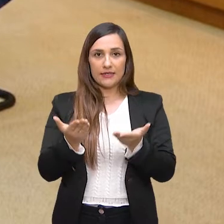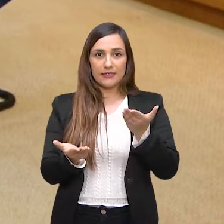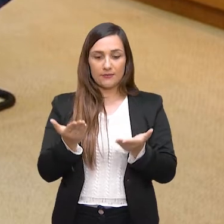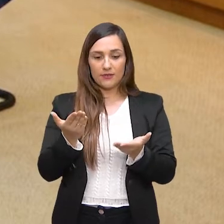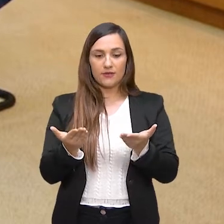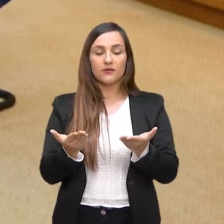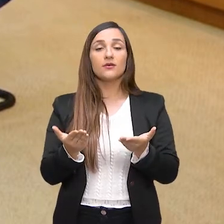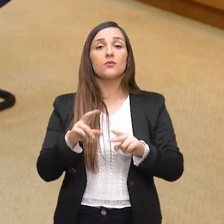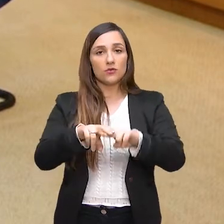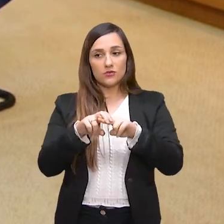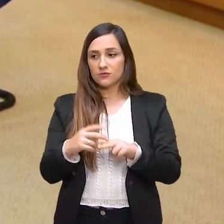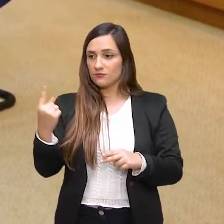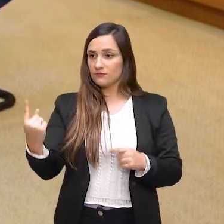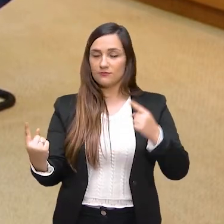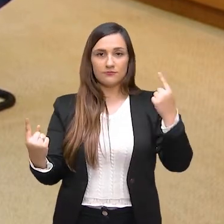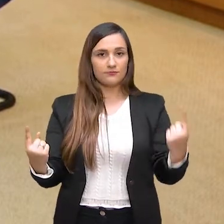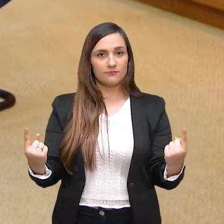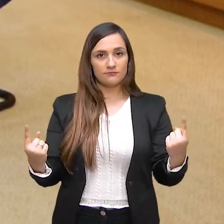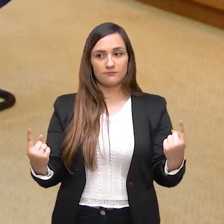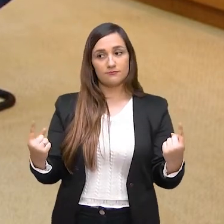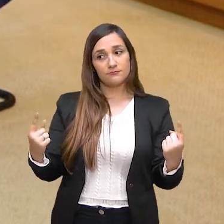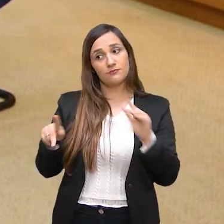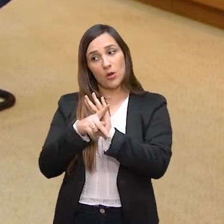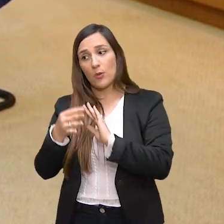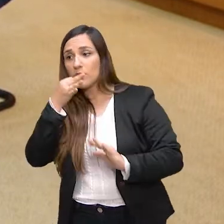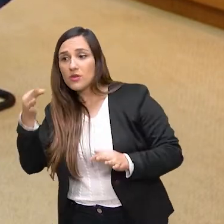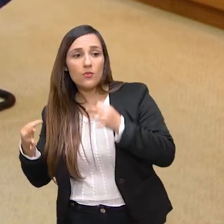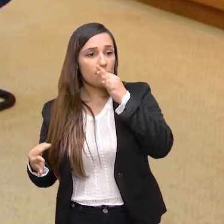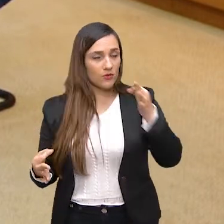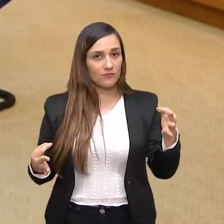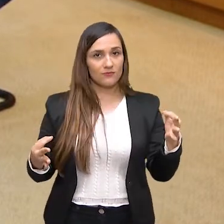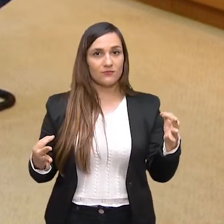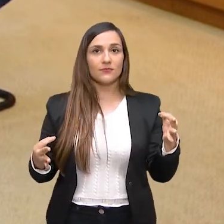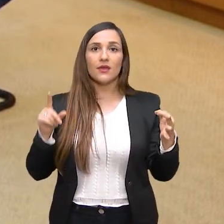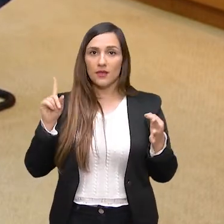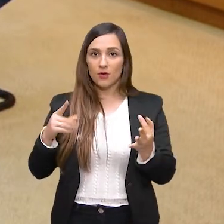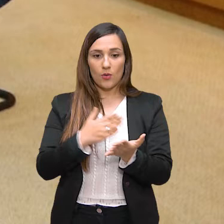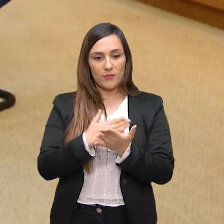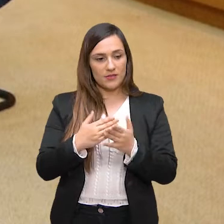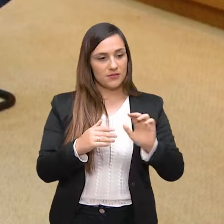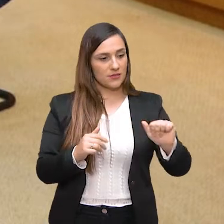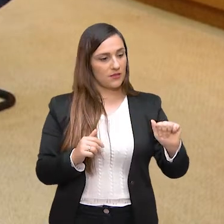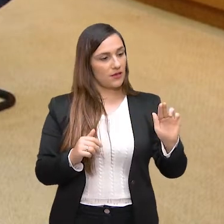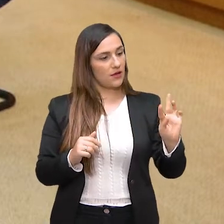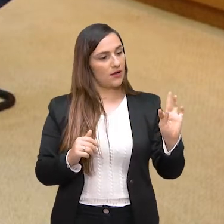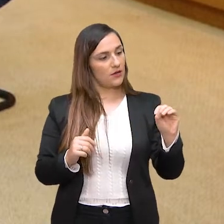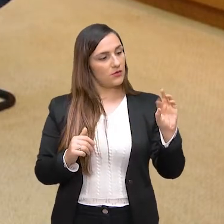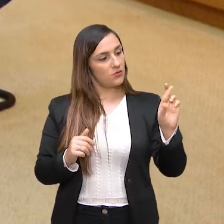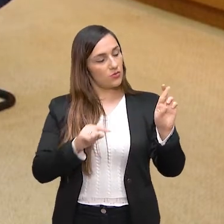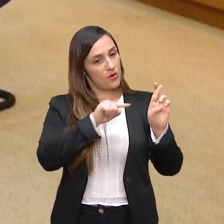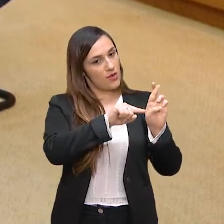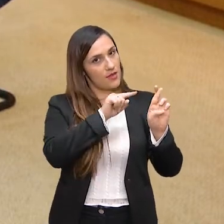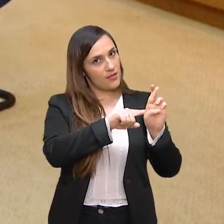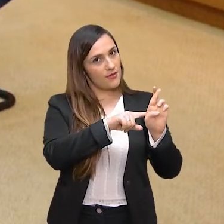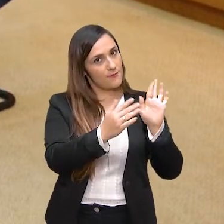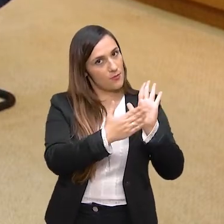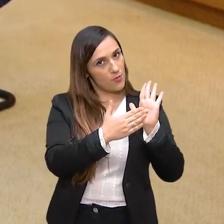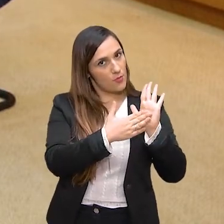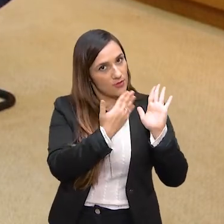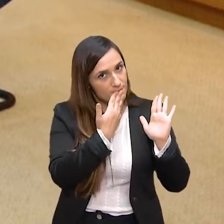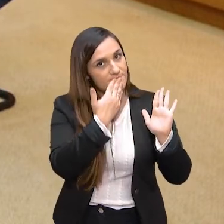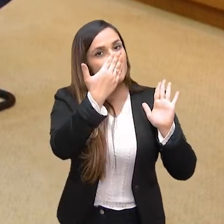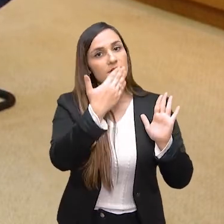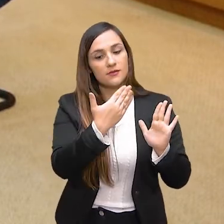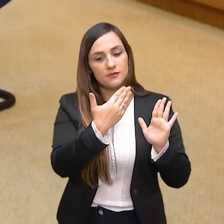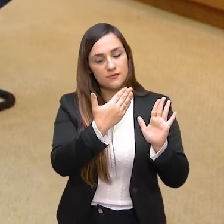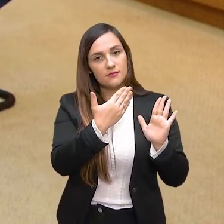situação. Então, partes, eu diria que são esses sujeitos parciais do processo. E começa pelo autor. O autor é aquele